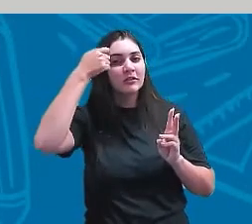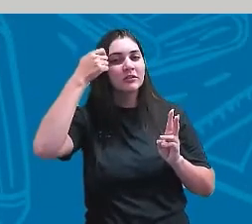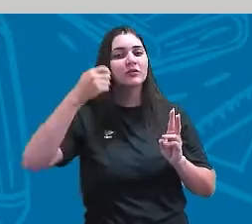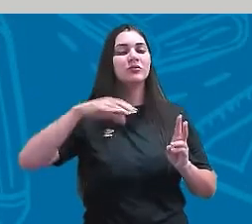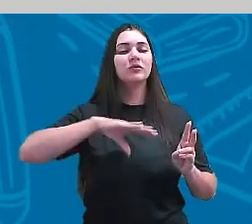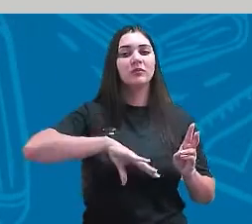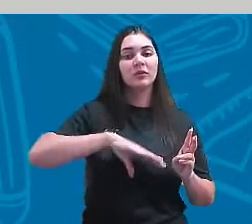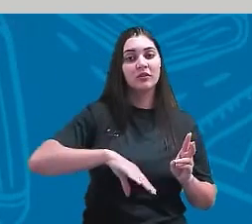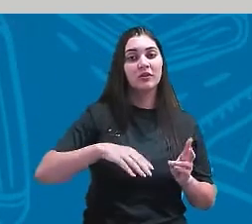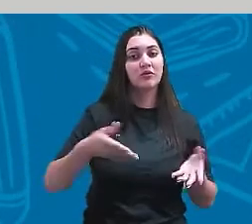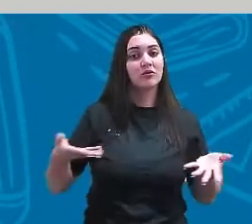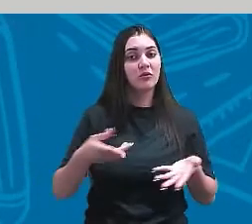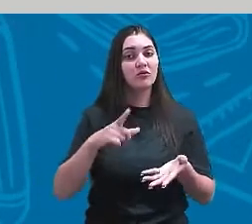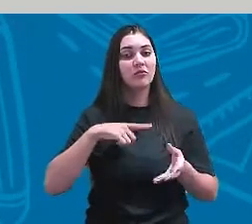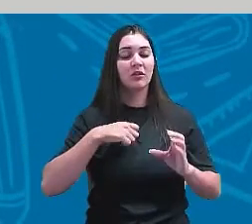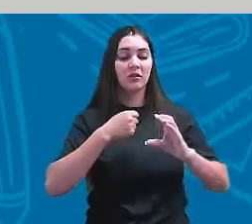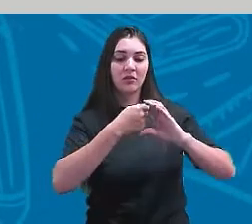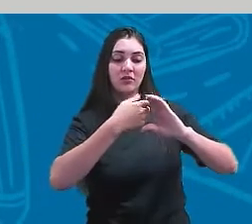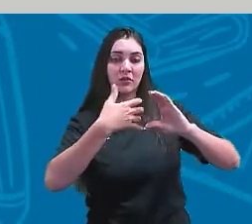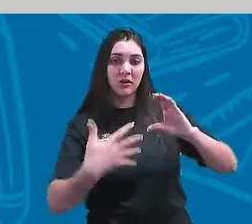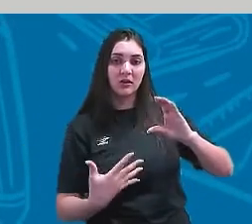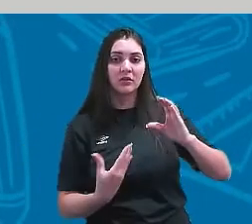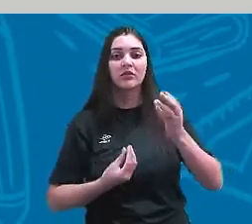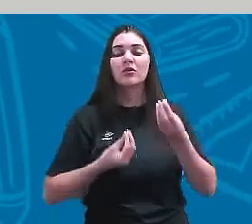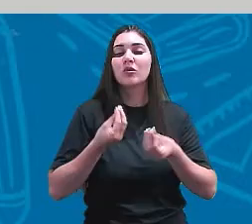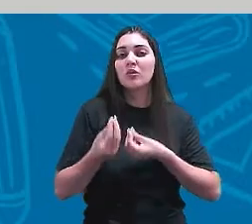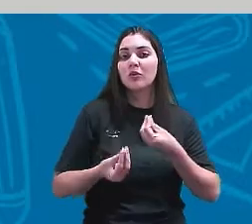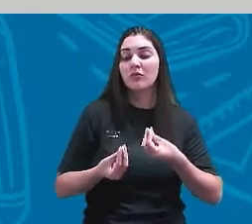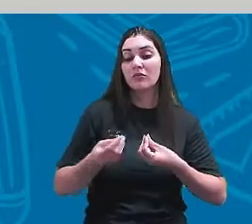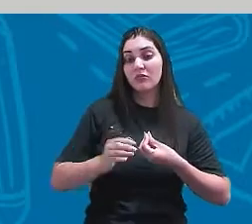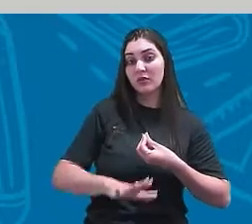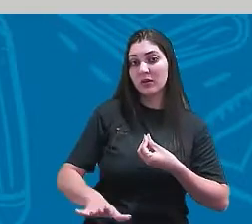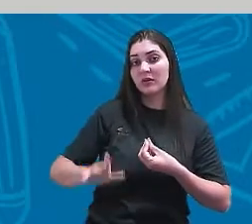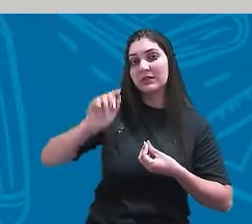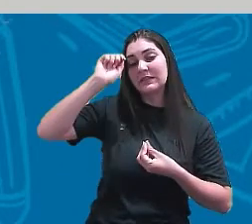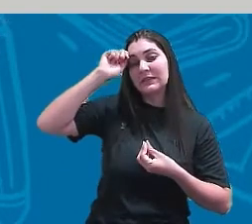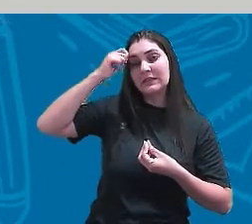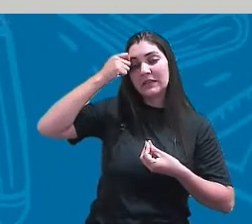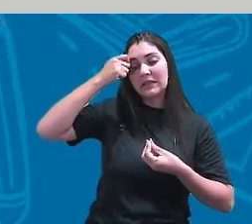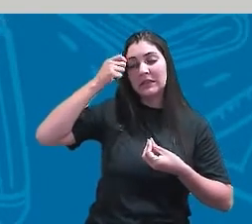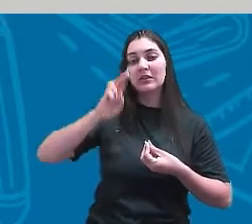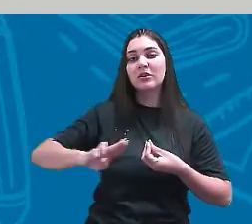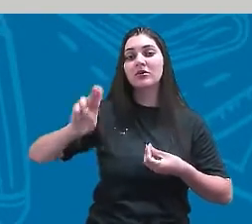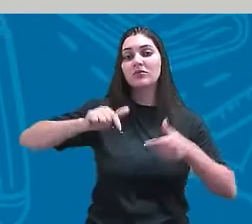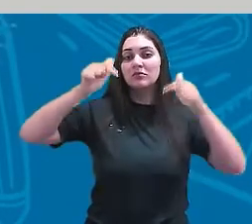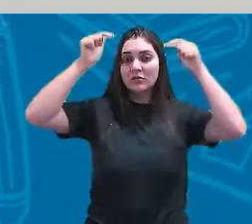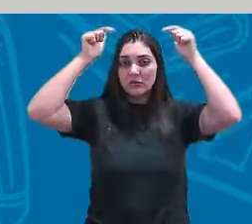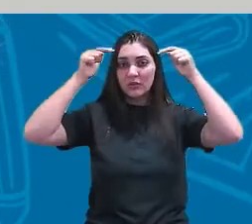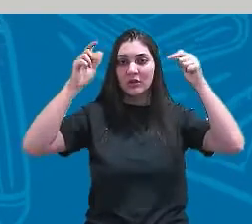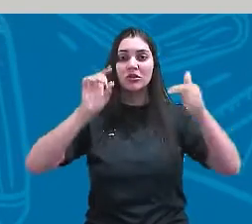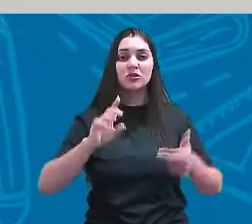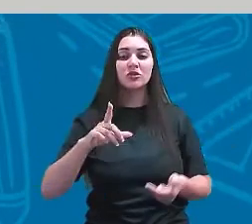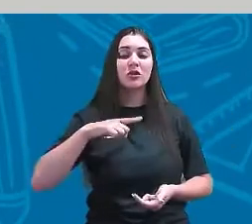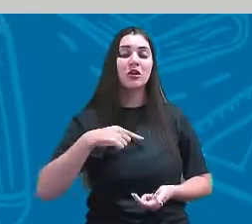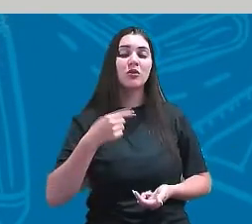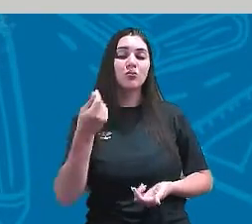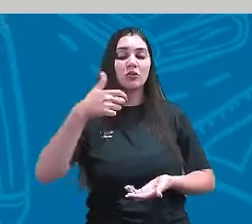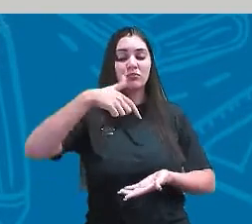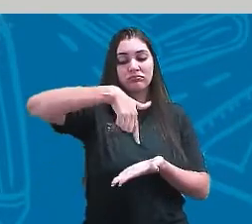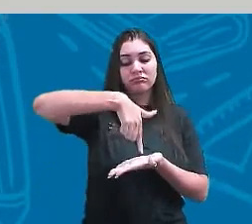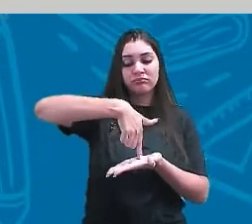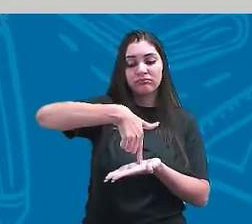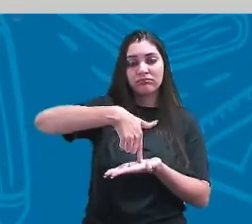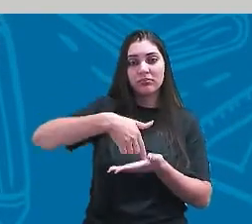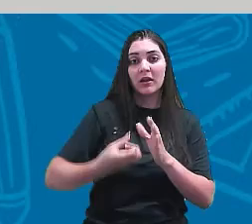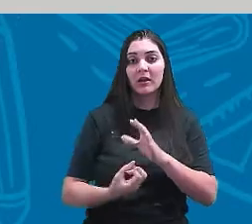tem uma caracterização do Saci como uma criança negra que usa um gorrinho vermelho e possui uma perna só. E essa criação